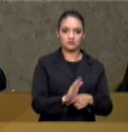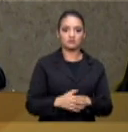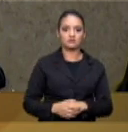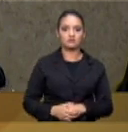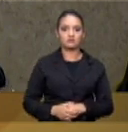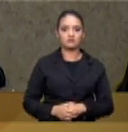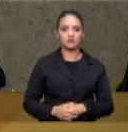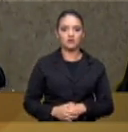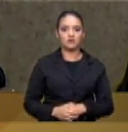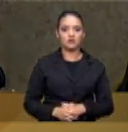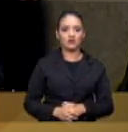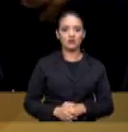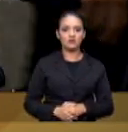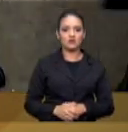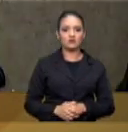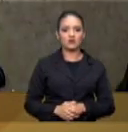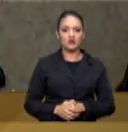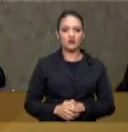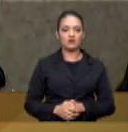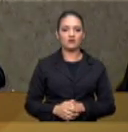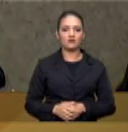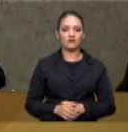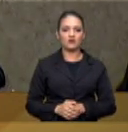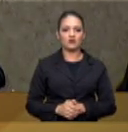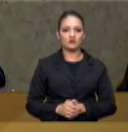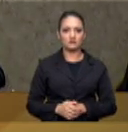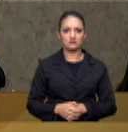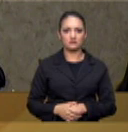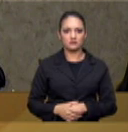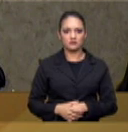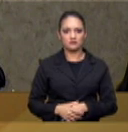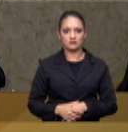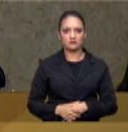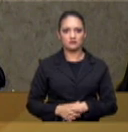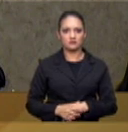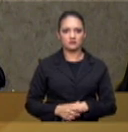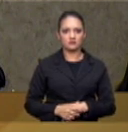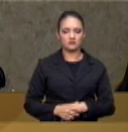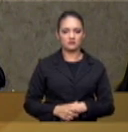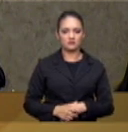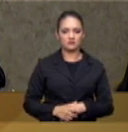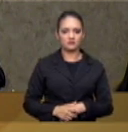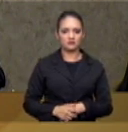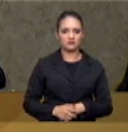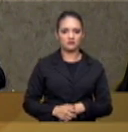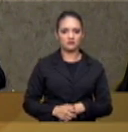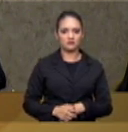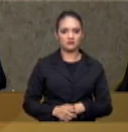Então, Vossa Excelência. Ministro, o ministro Nunes Marques.